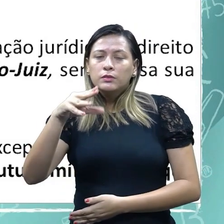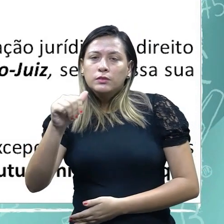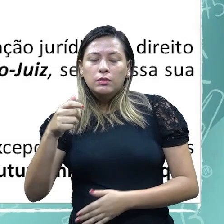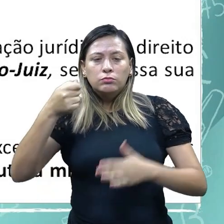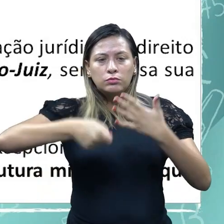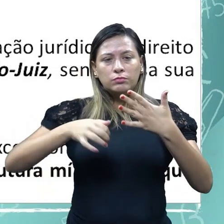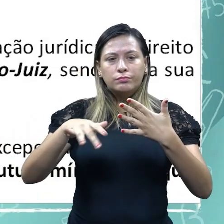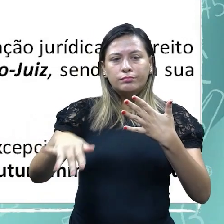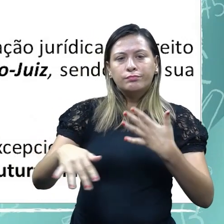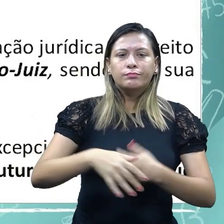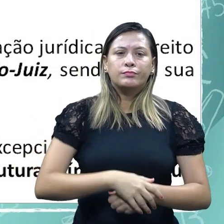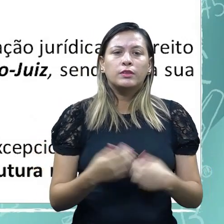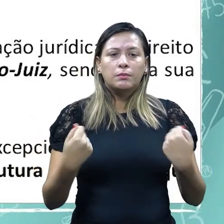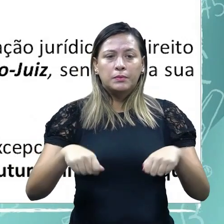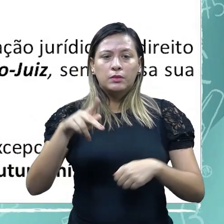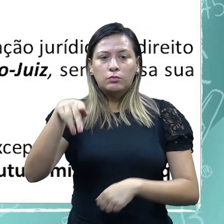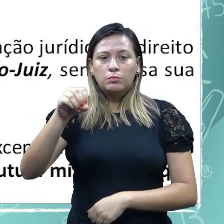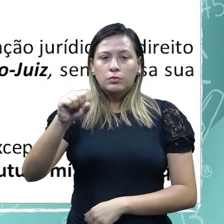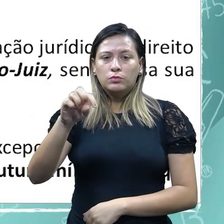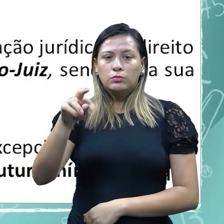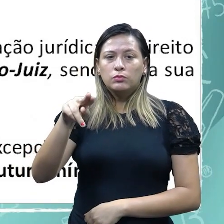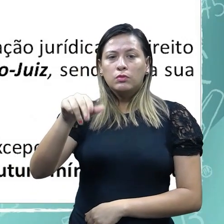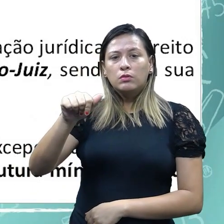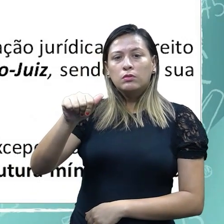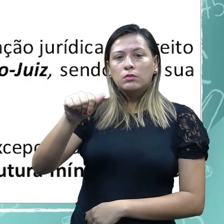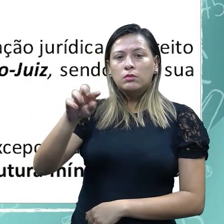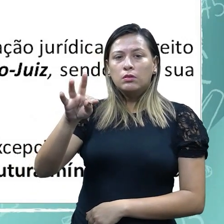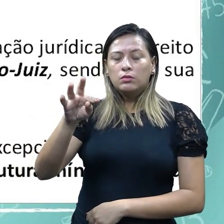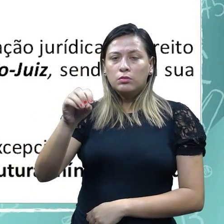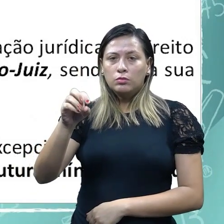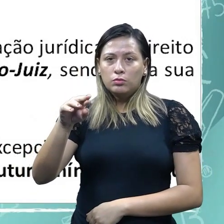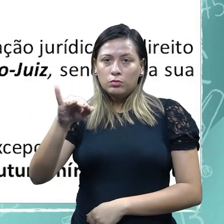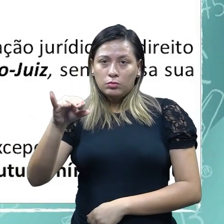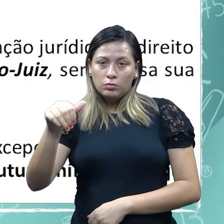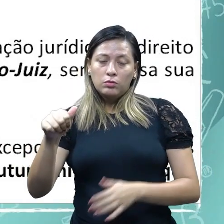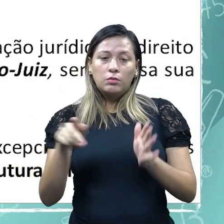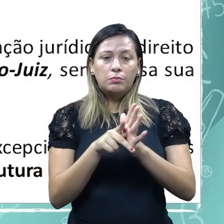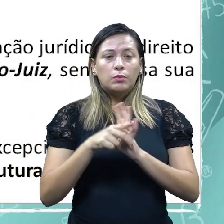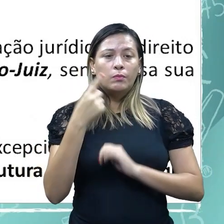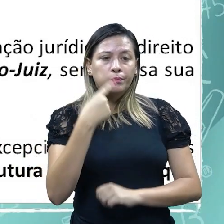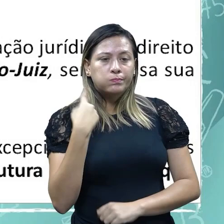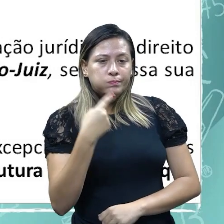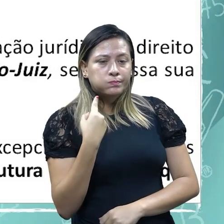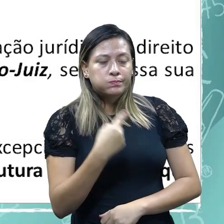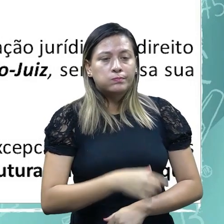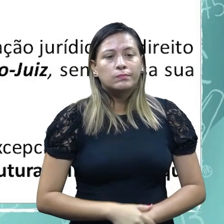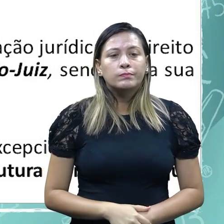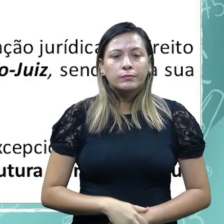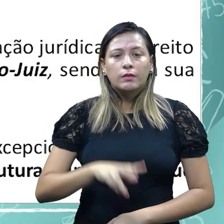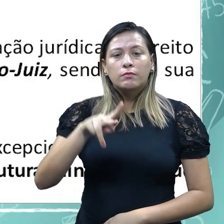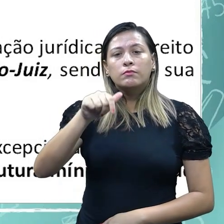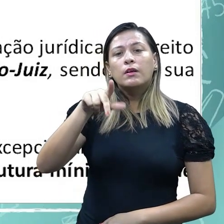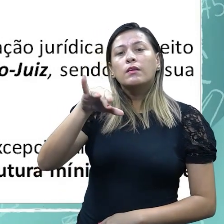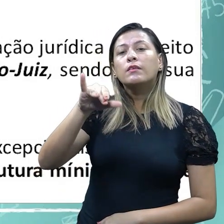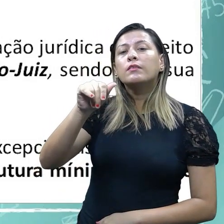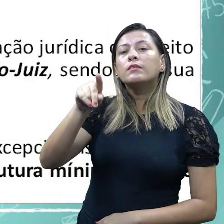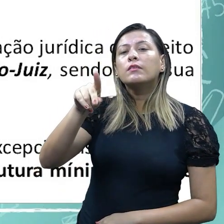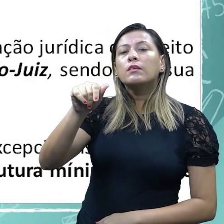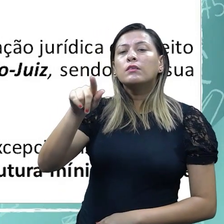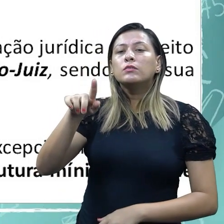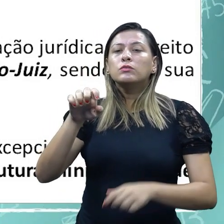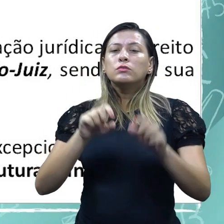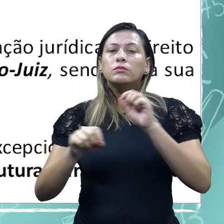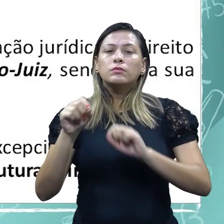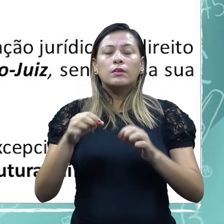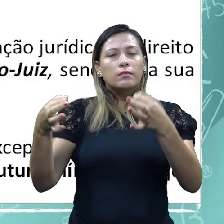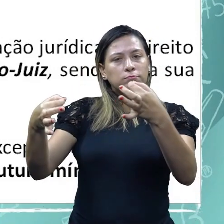inicial, jurisdição, capacidade postulatória de ser advogado, por exemplo. Pressuposto de validade, petição inicial apta,